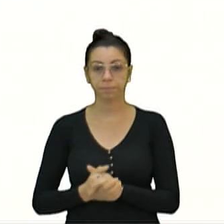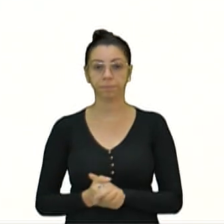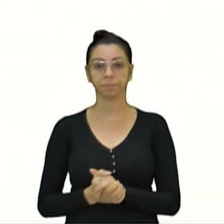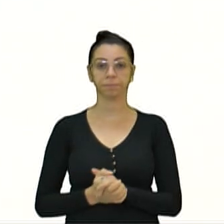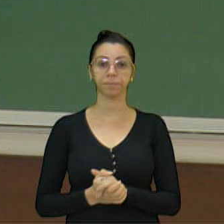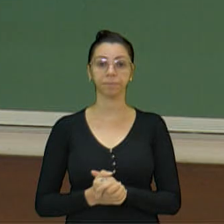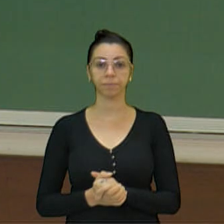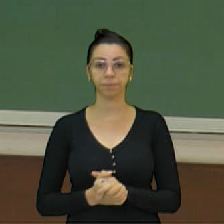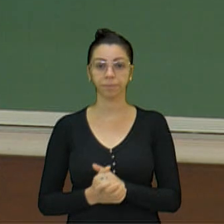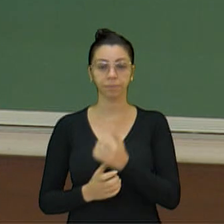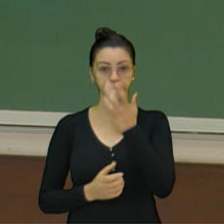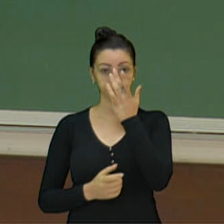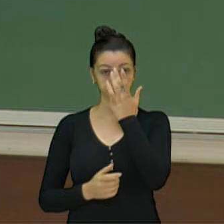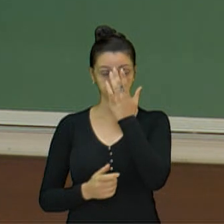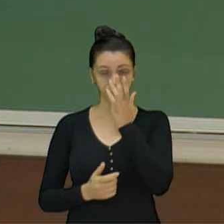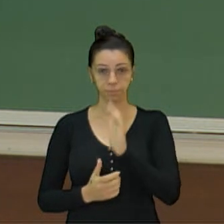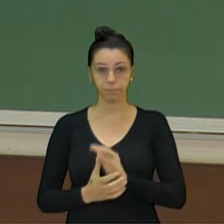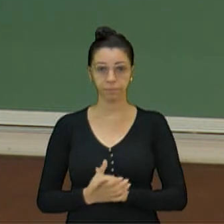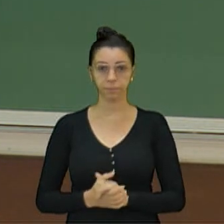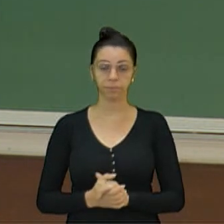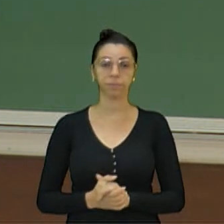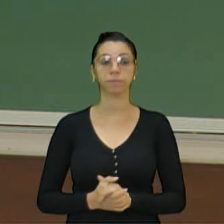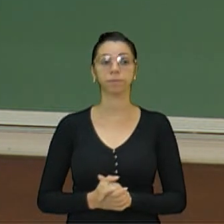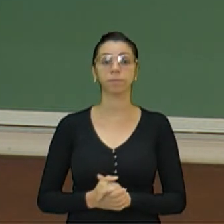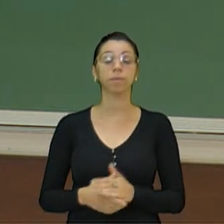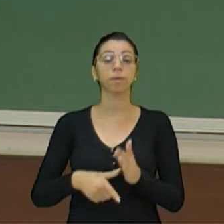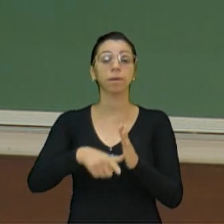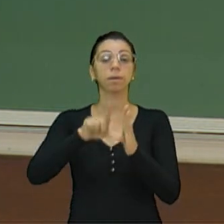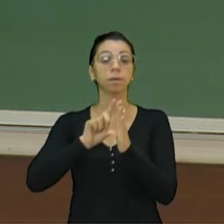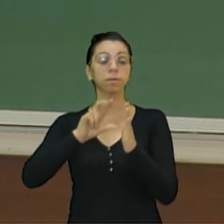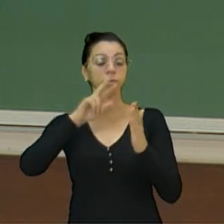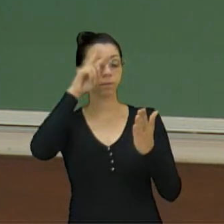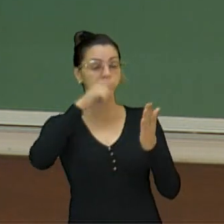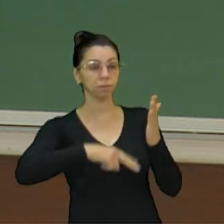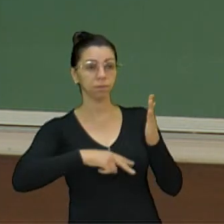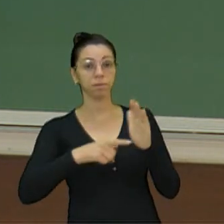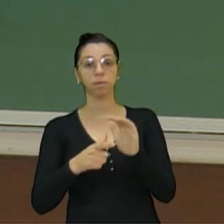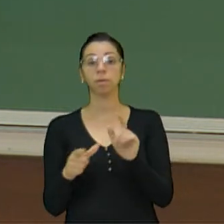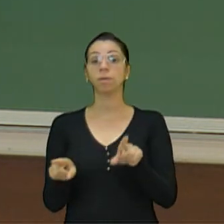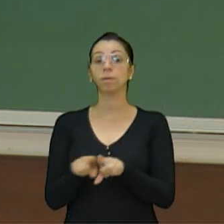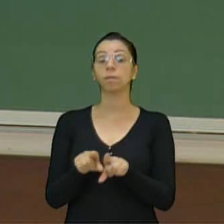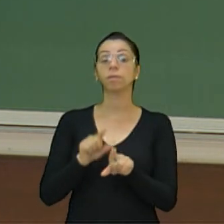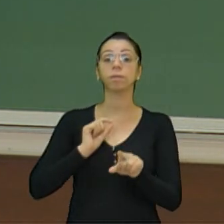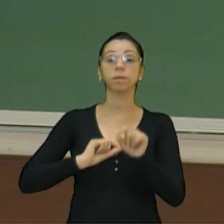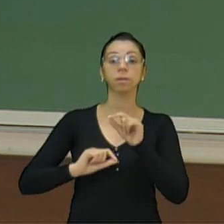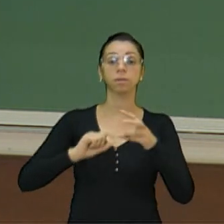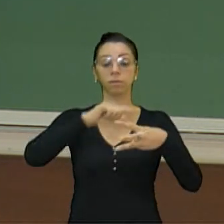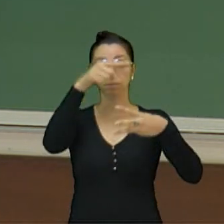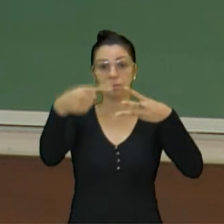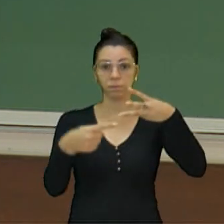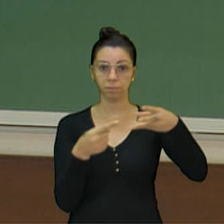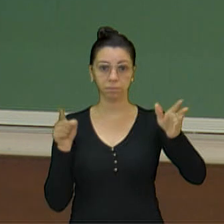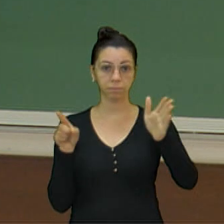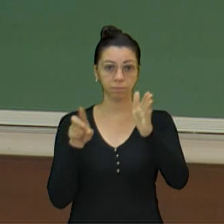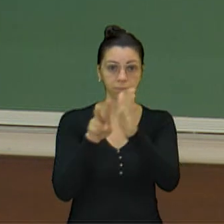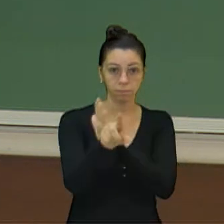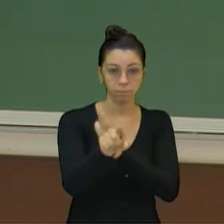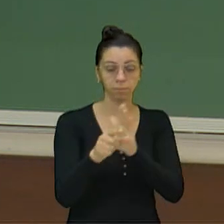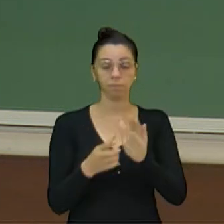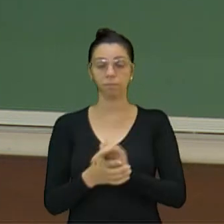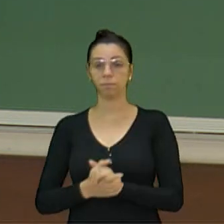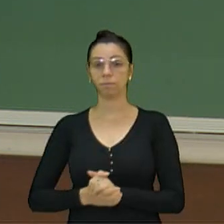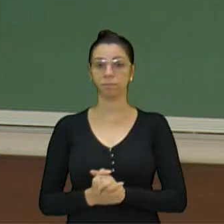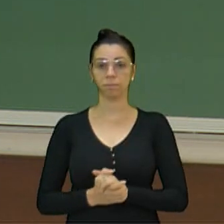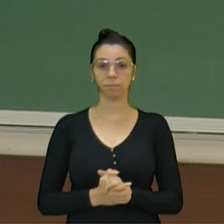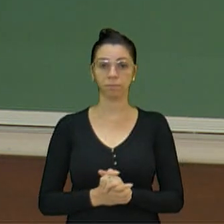right. Before reading. Então, antes da nossa leitura, olha só. Tenho três perguntas para vocês aqui. Which